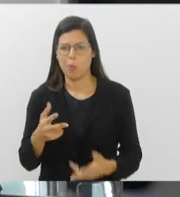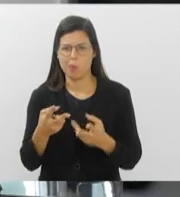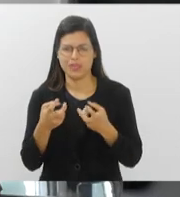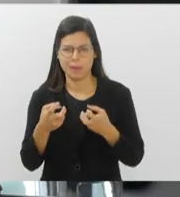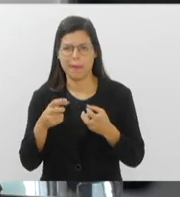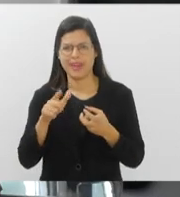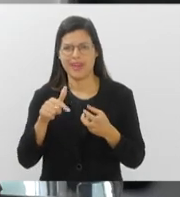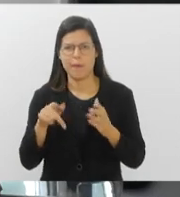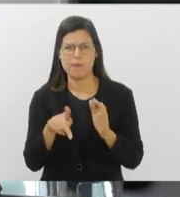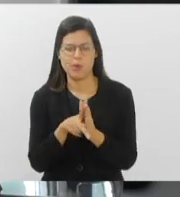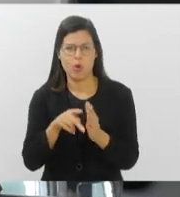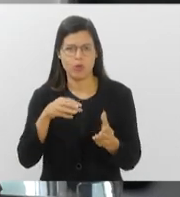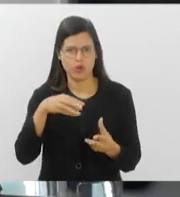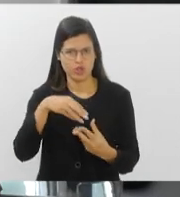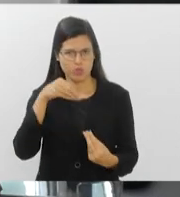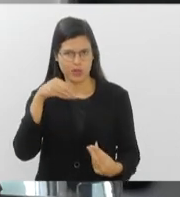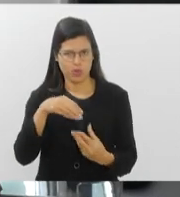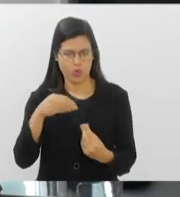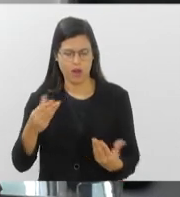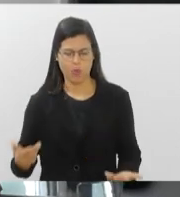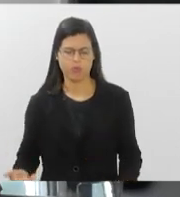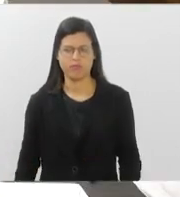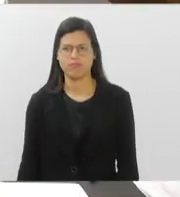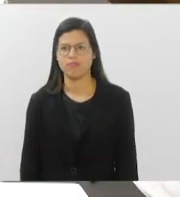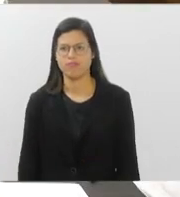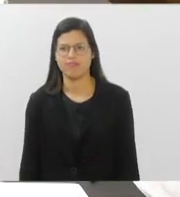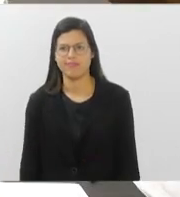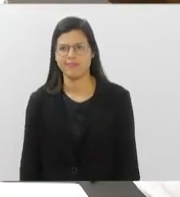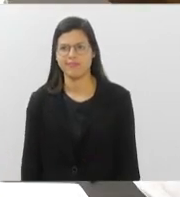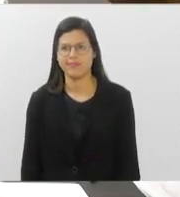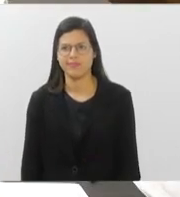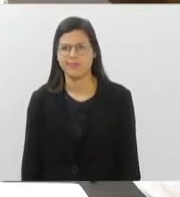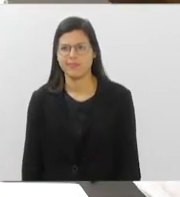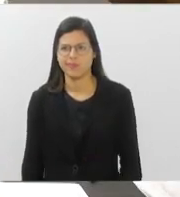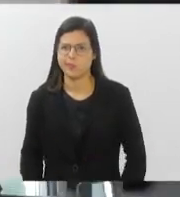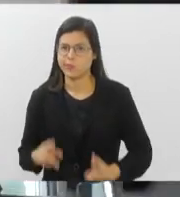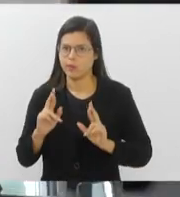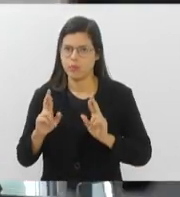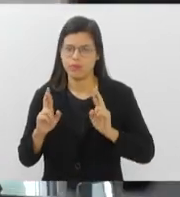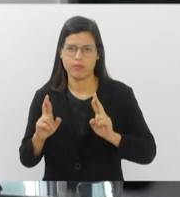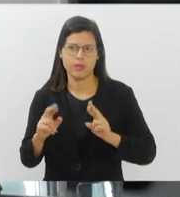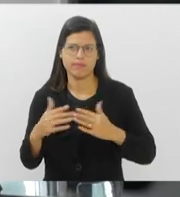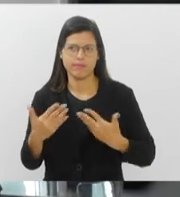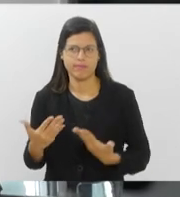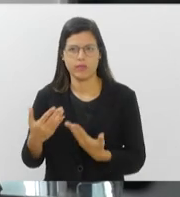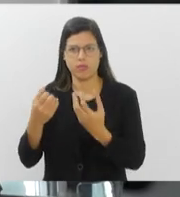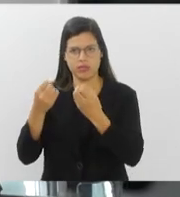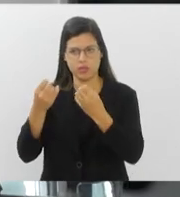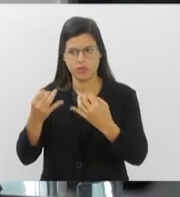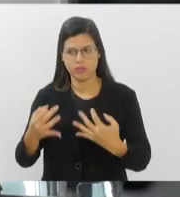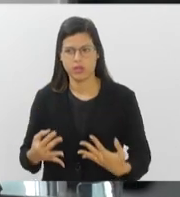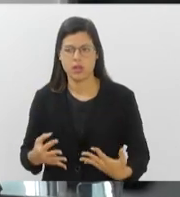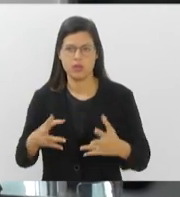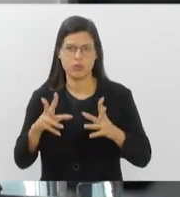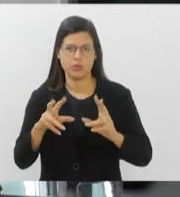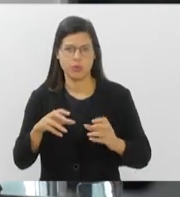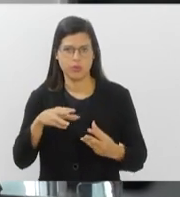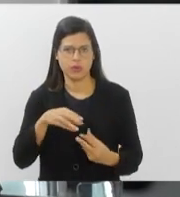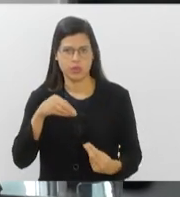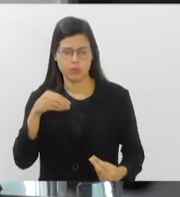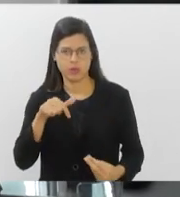isso. Está valendo. Então vai. Então, esclarecidos os aspectos espirituais pelo deputado Fred.